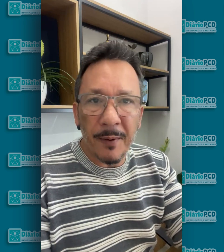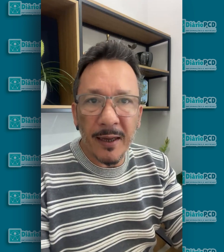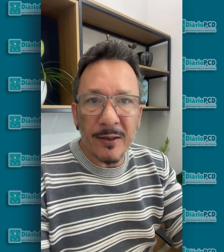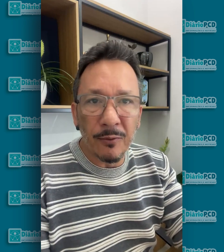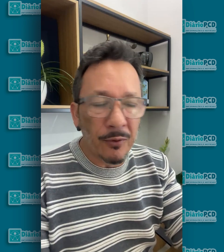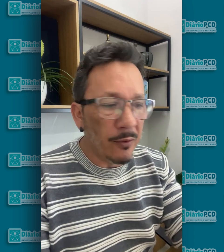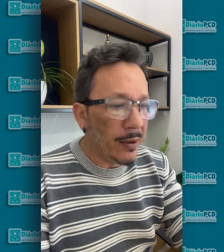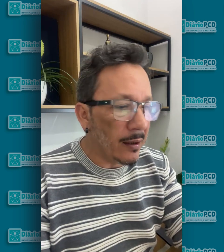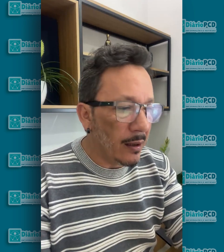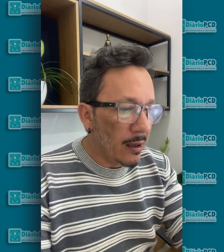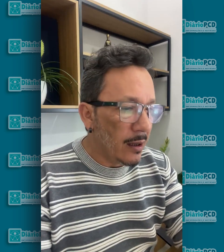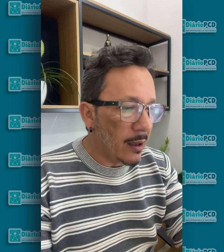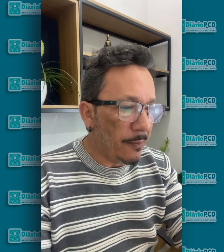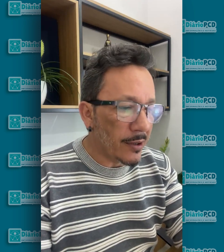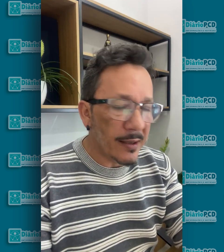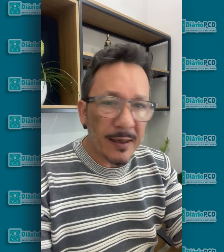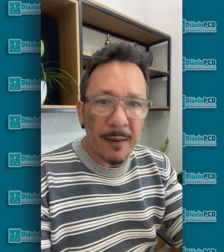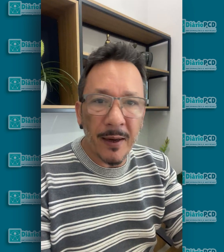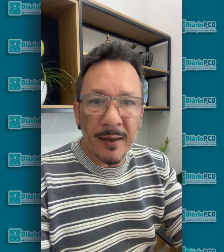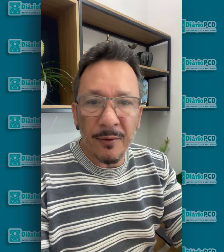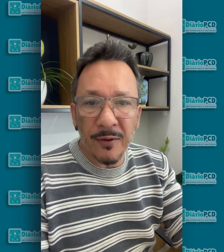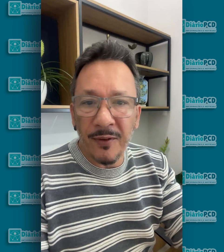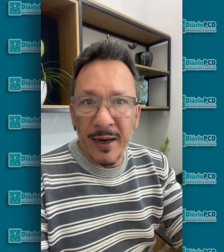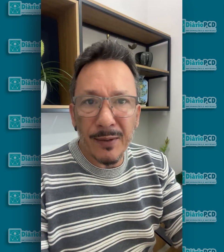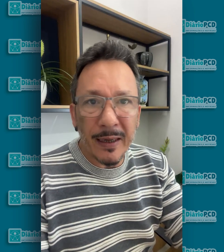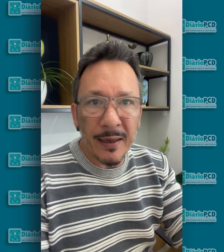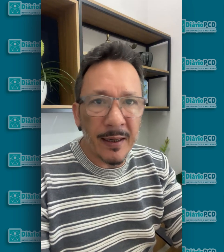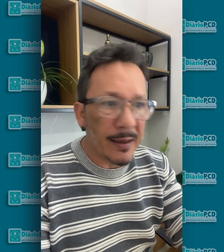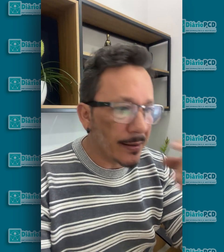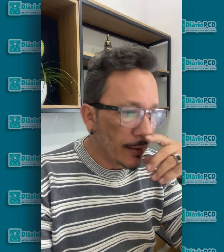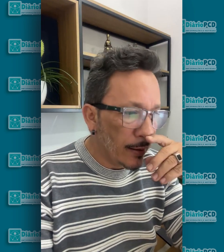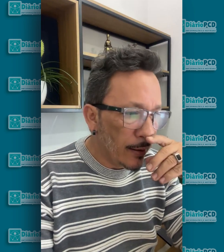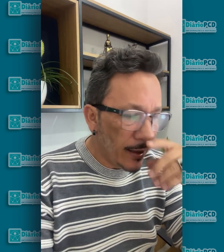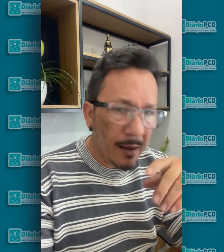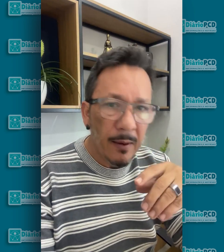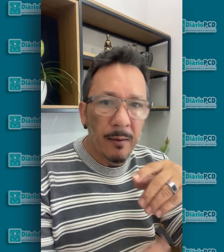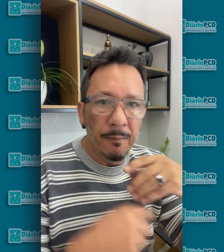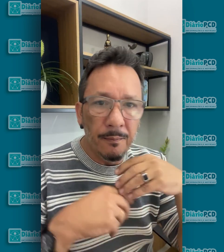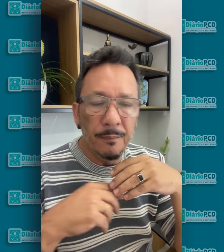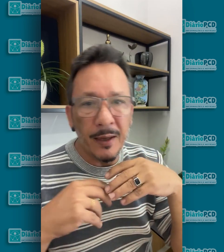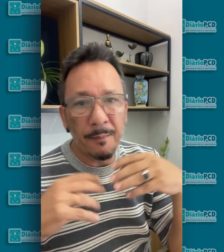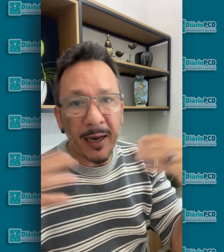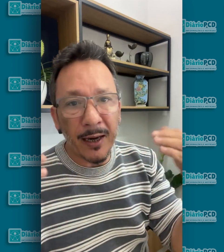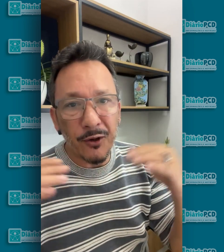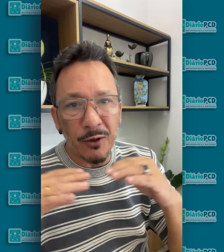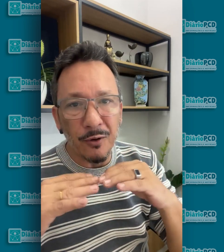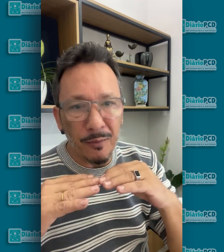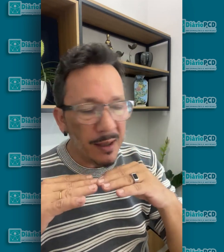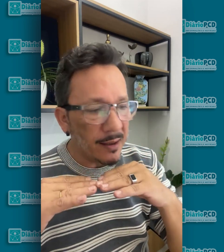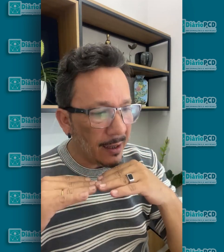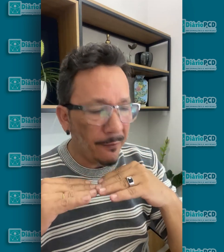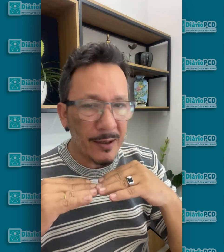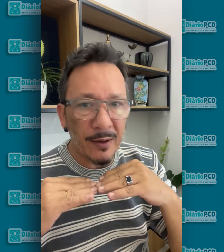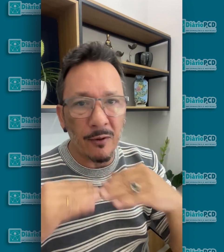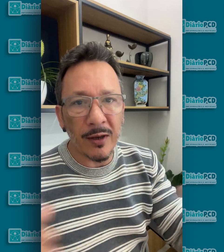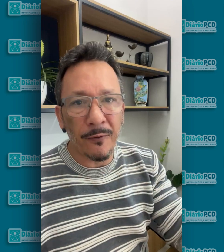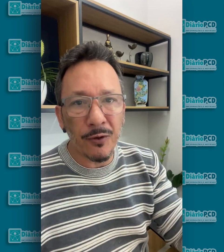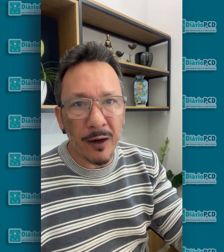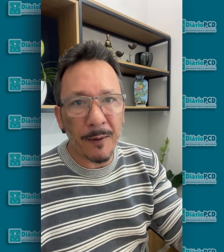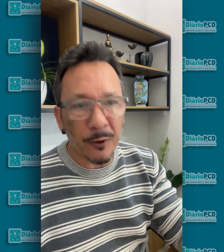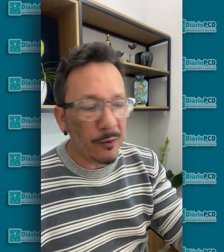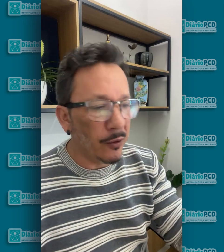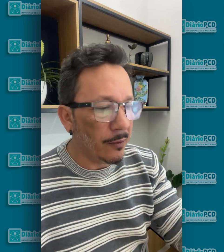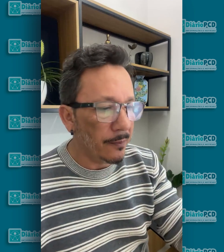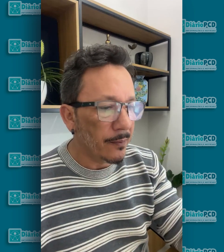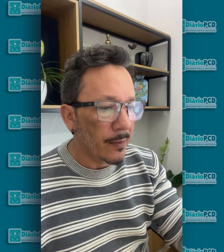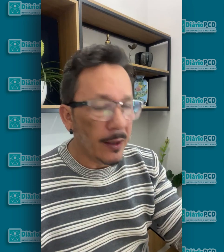com interpretação dúbia, que possa ser interpretado de várias maneiras, né? Porque para garantir a isonomia, você tem que fazer um negócio que